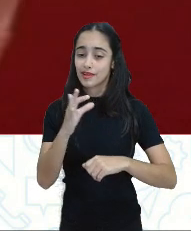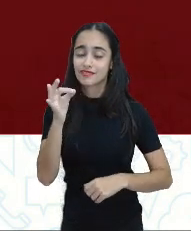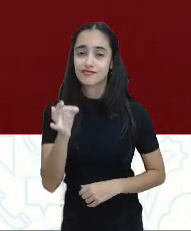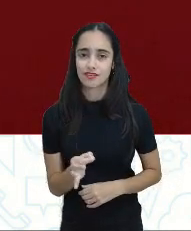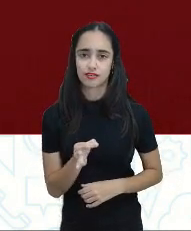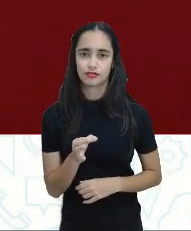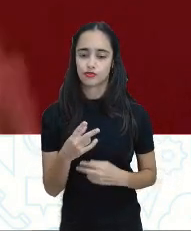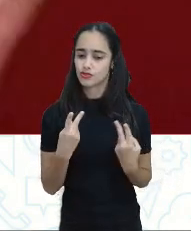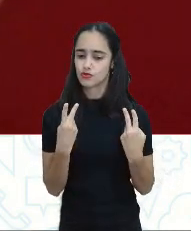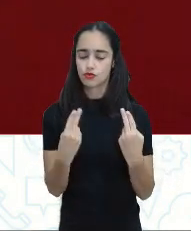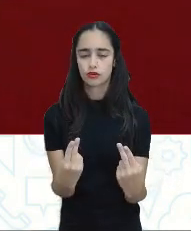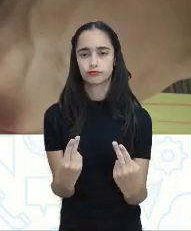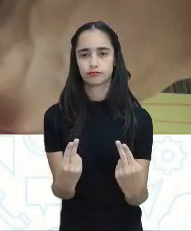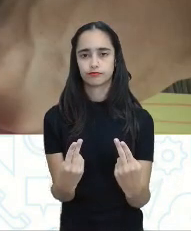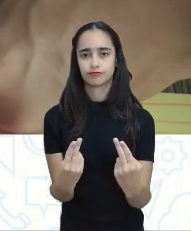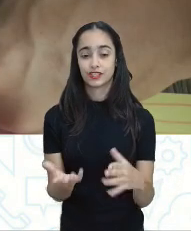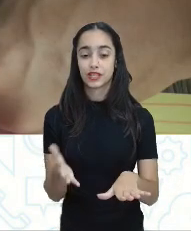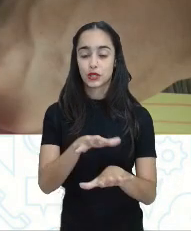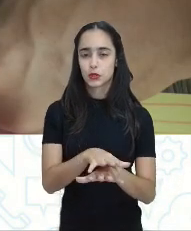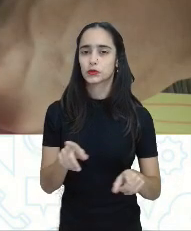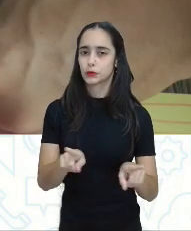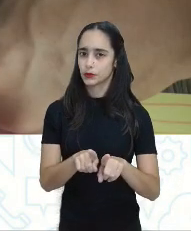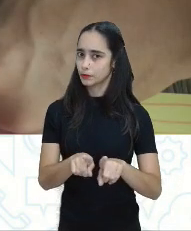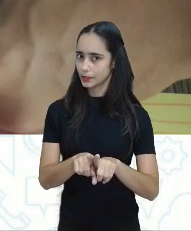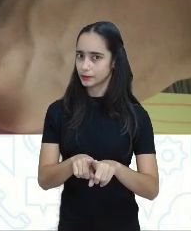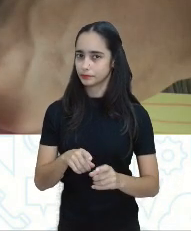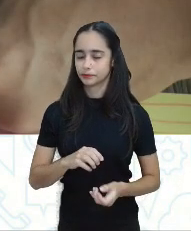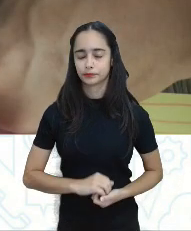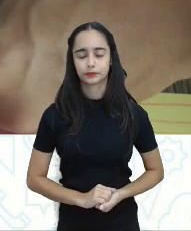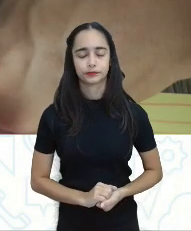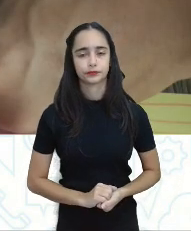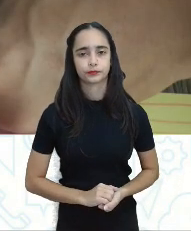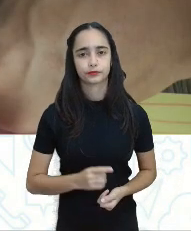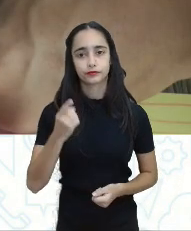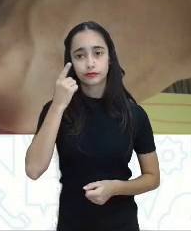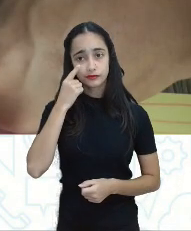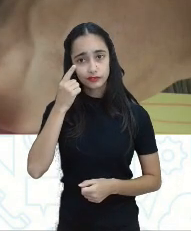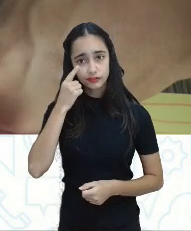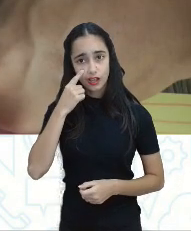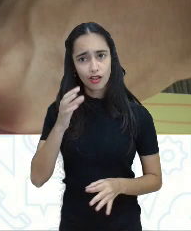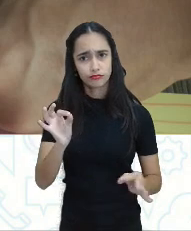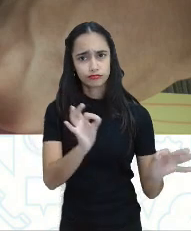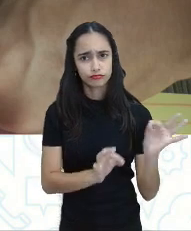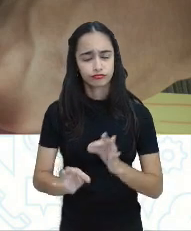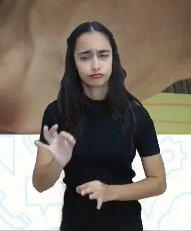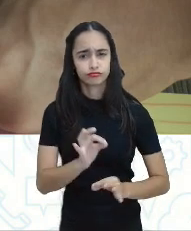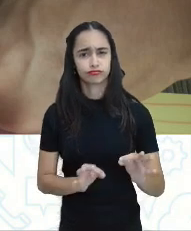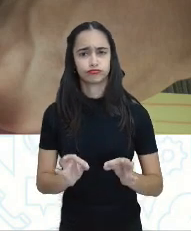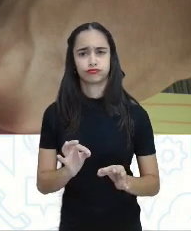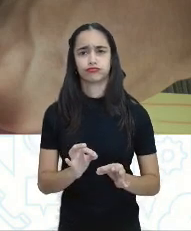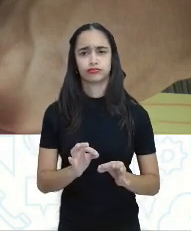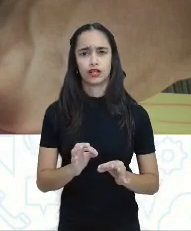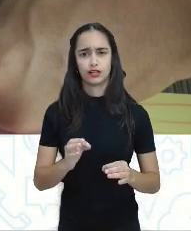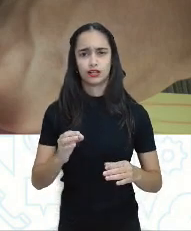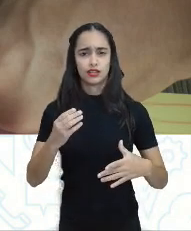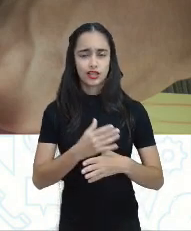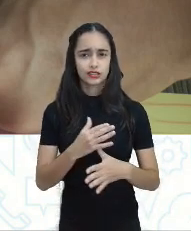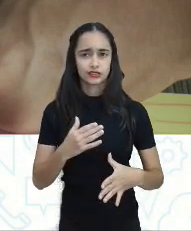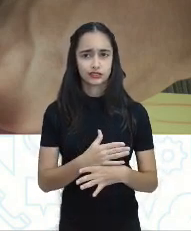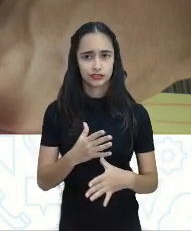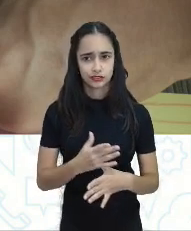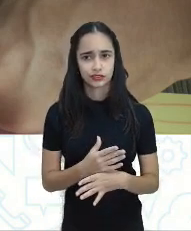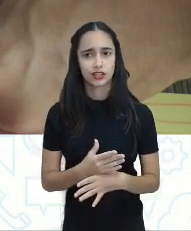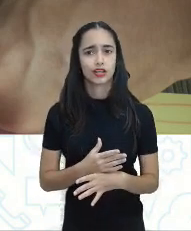e inclusivo também, né? Então, veja só, planejamento municipal que orienta o desenvolvimento